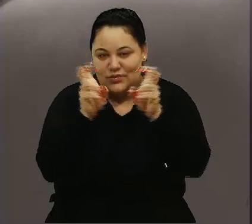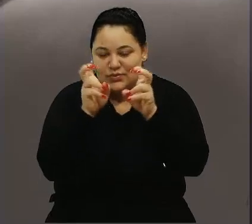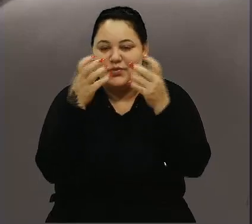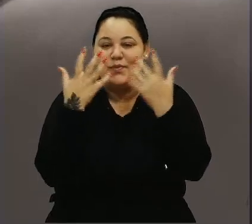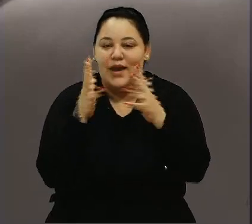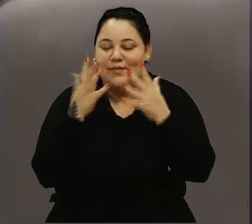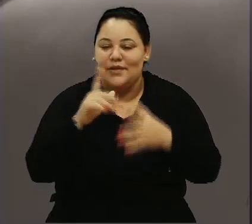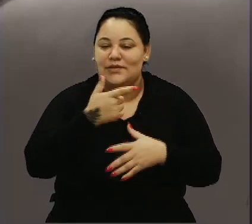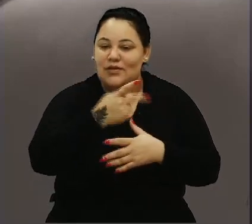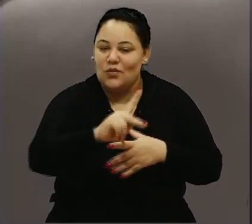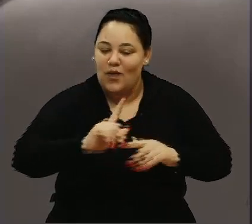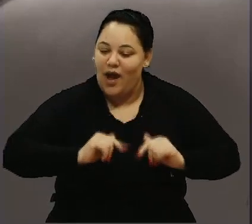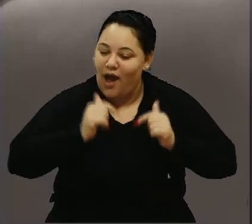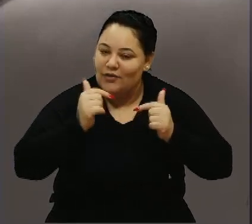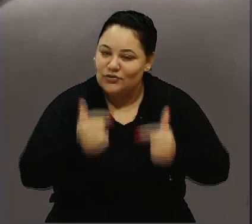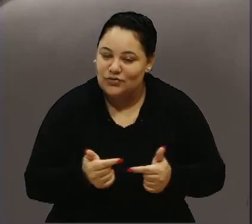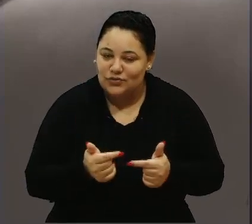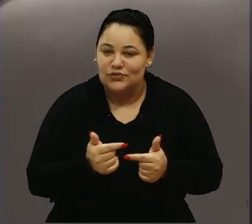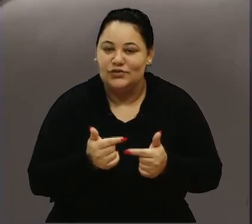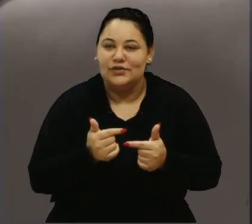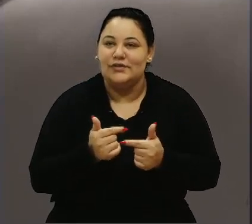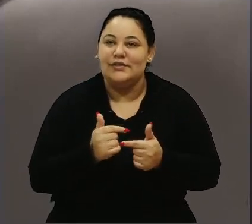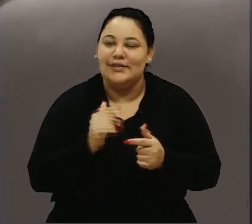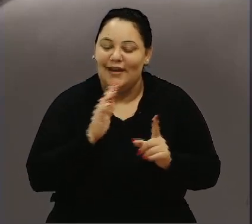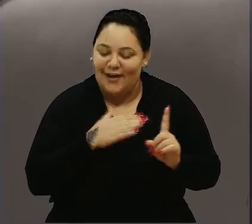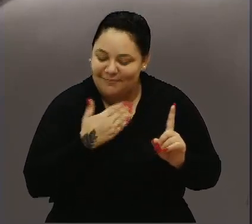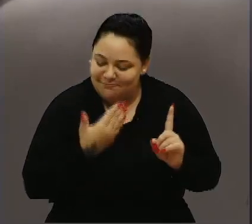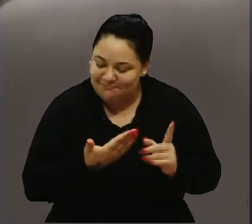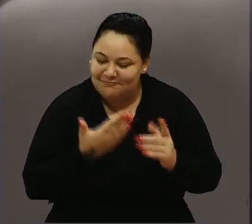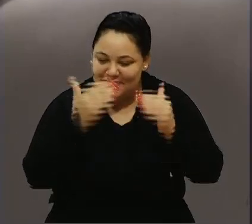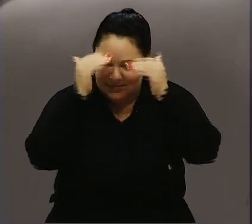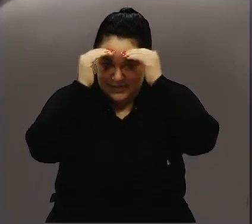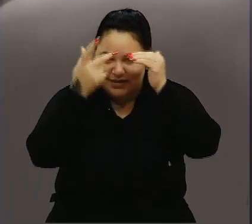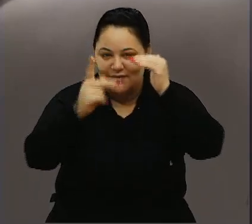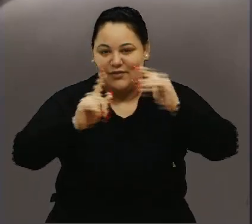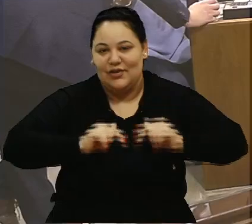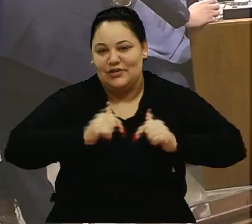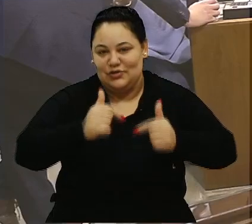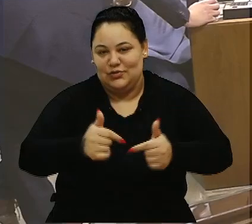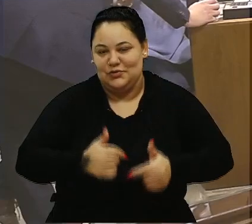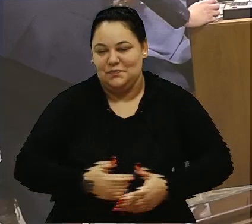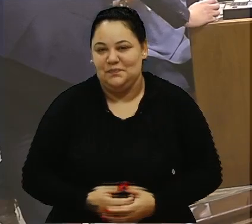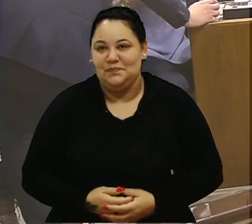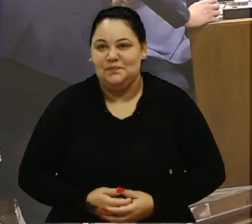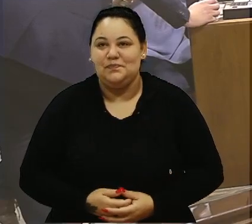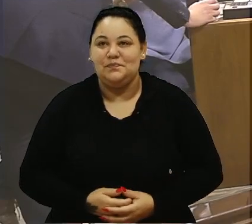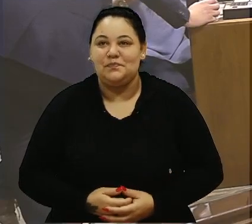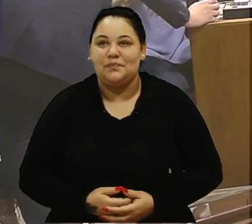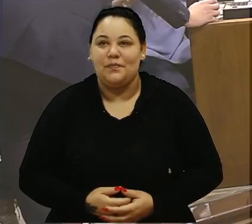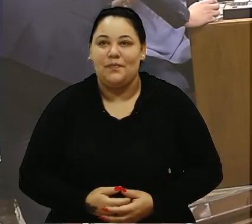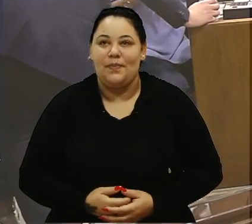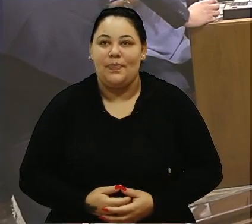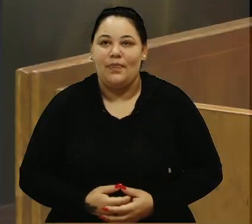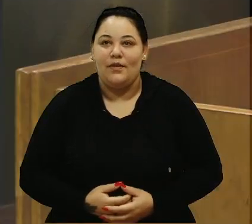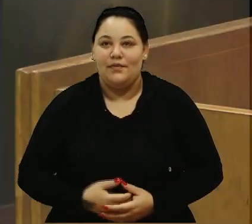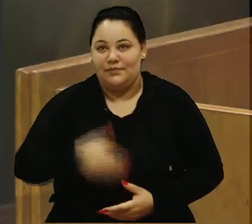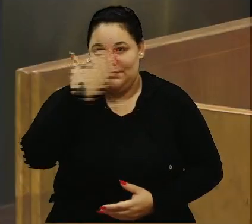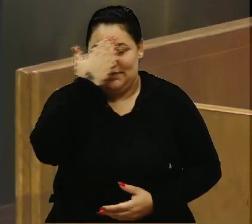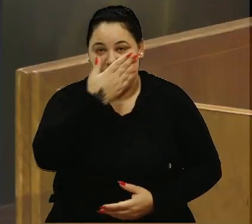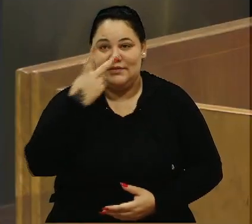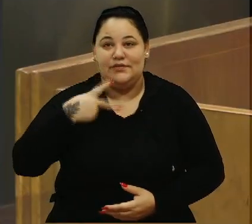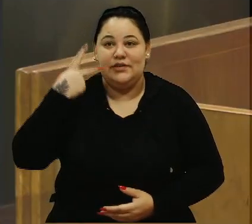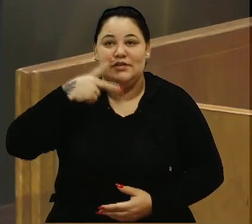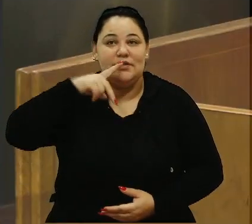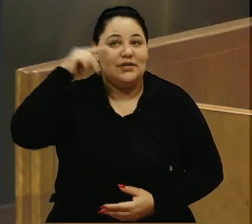pela iniciativa e louvável essa sua atitude. Muito obrigada, vereador Aldonei, também pela presença lá, o